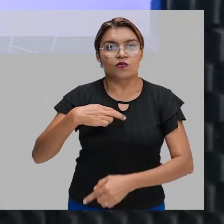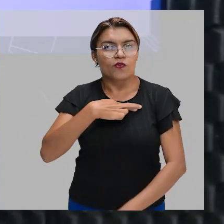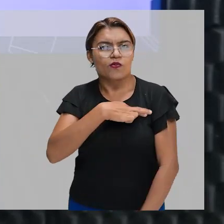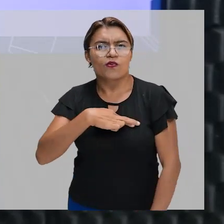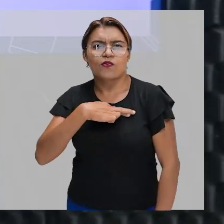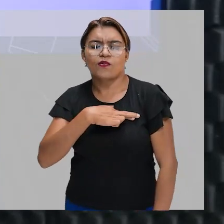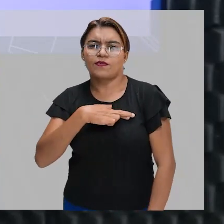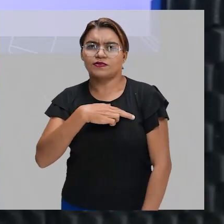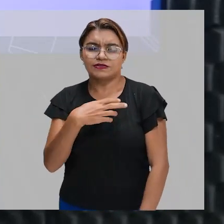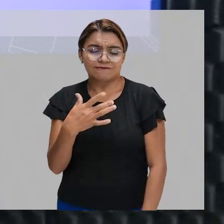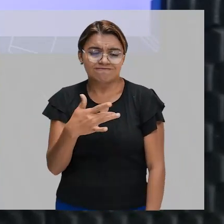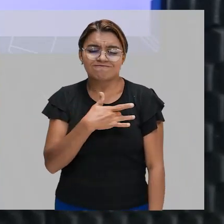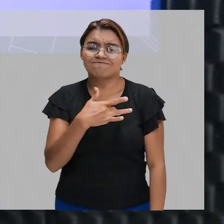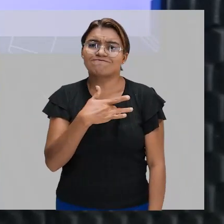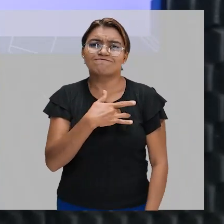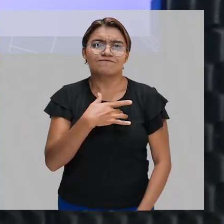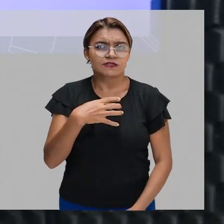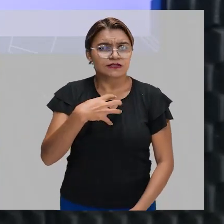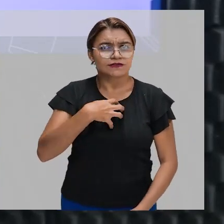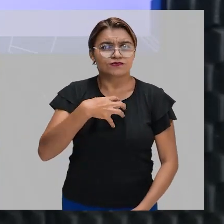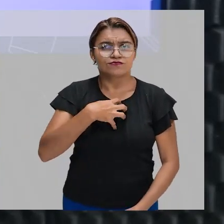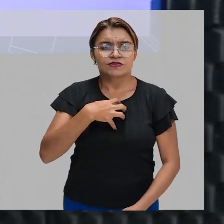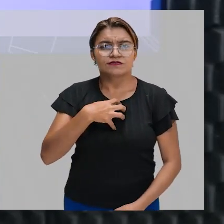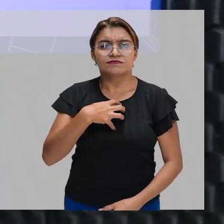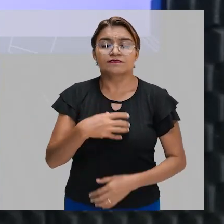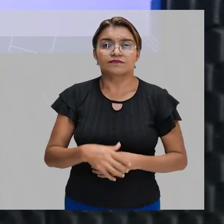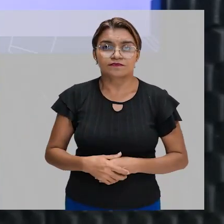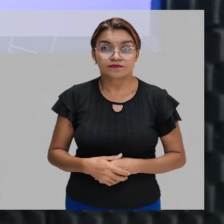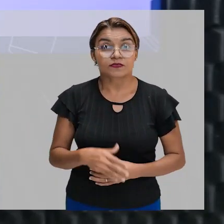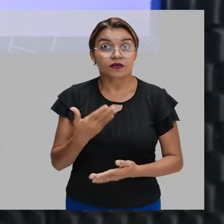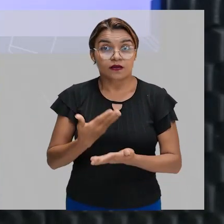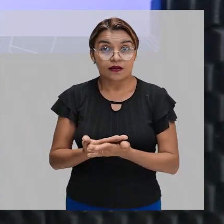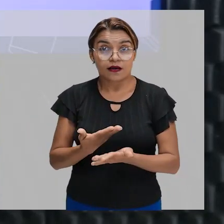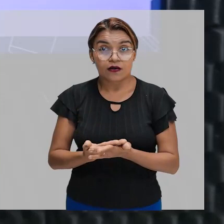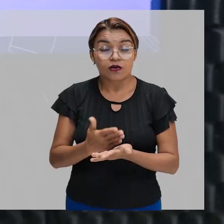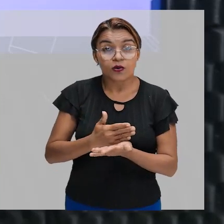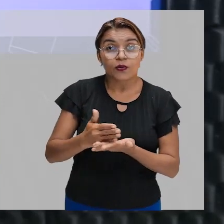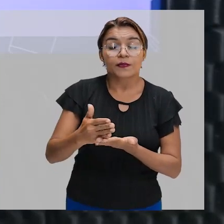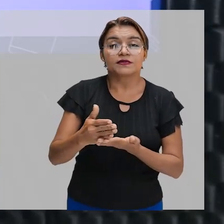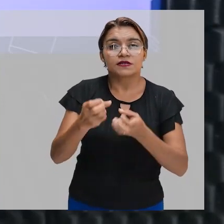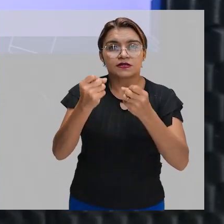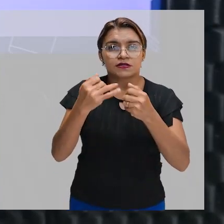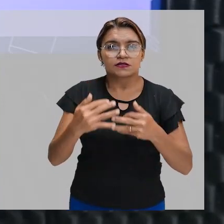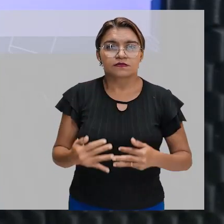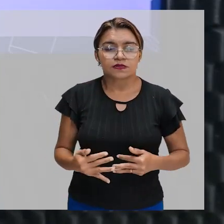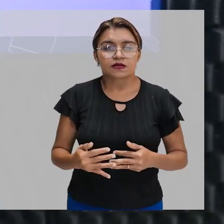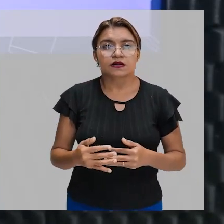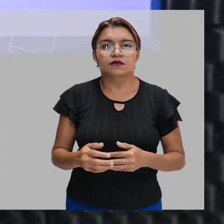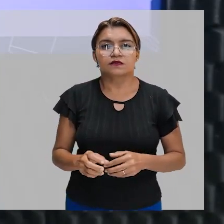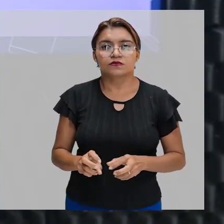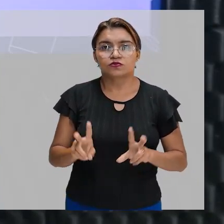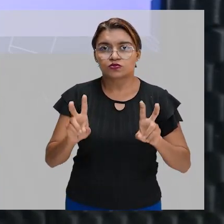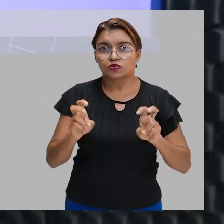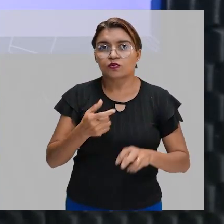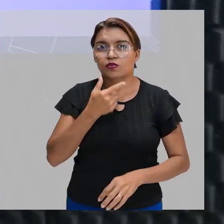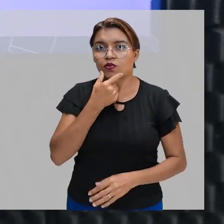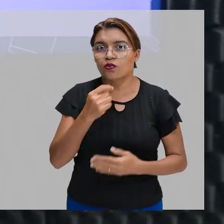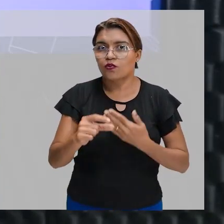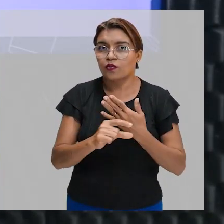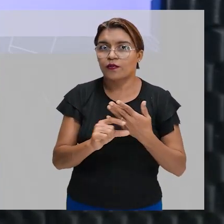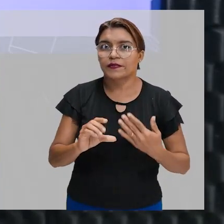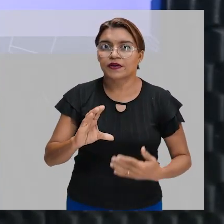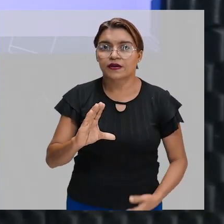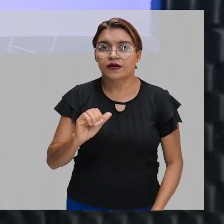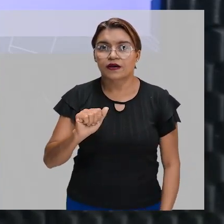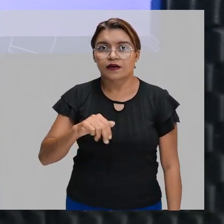presa sentimentos você viu aí comecei essa aula falando de Camões falando de